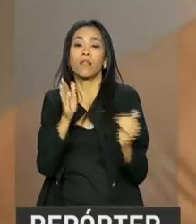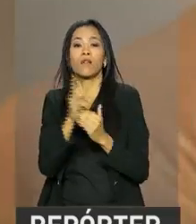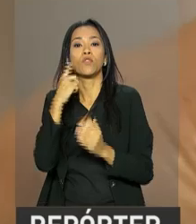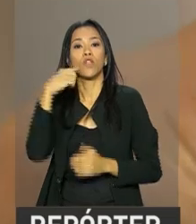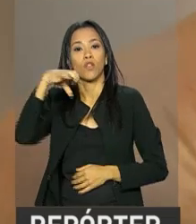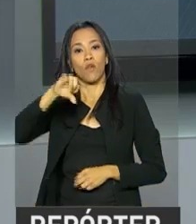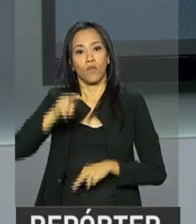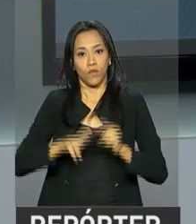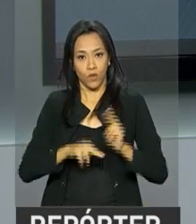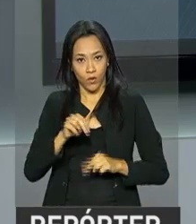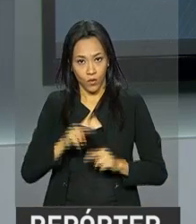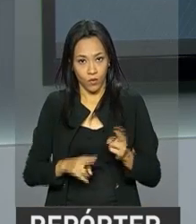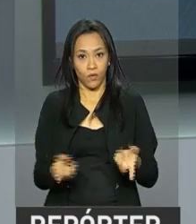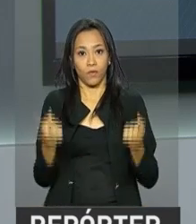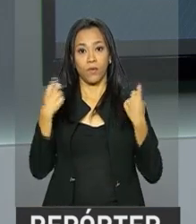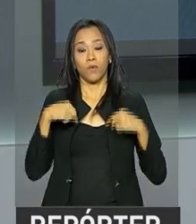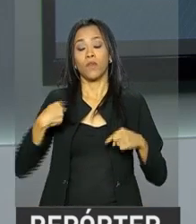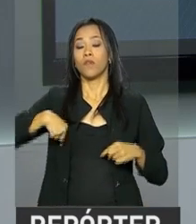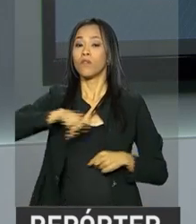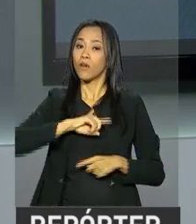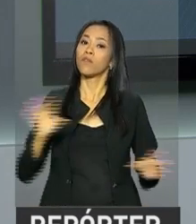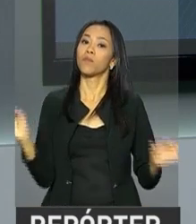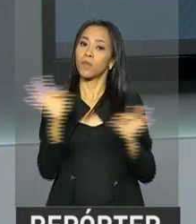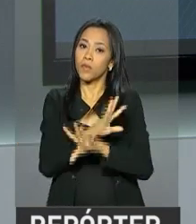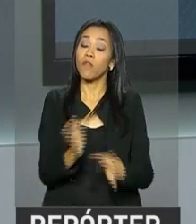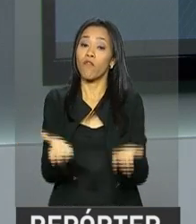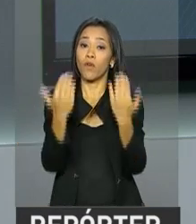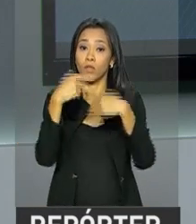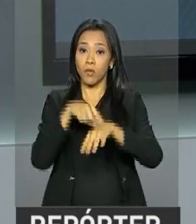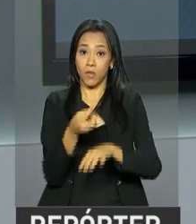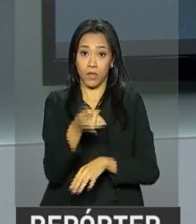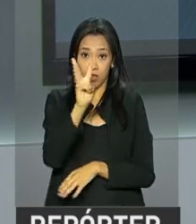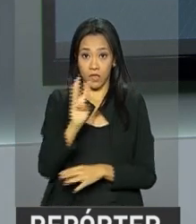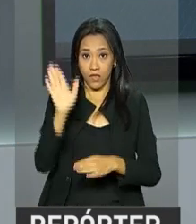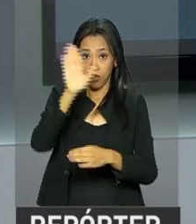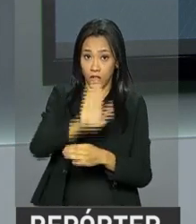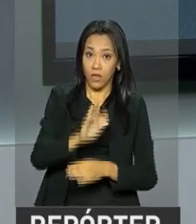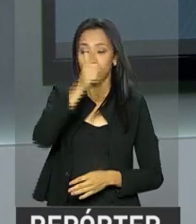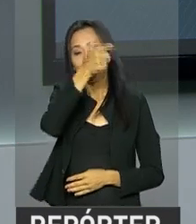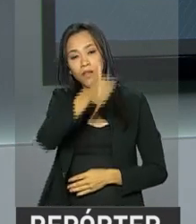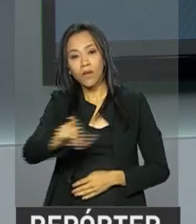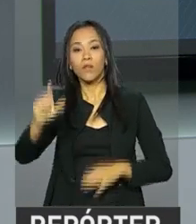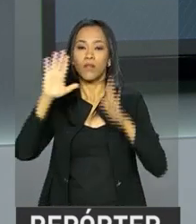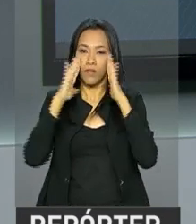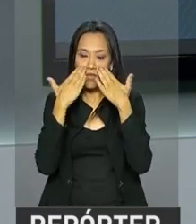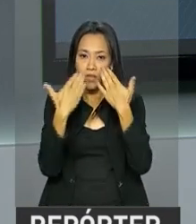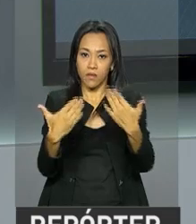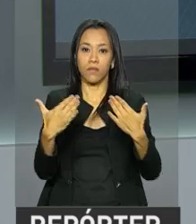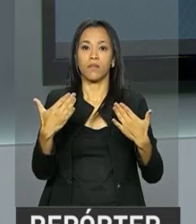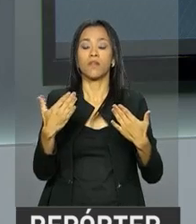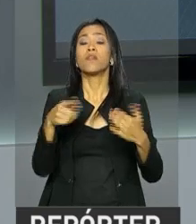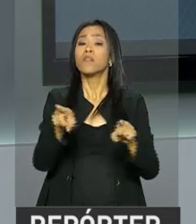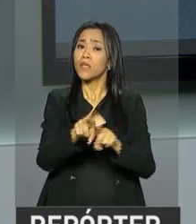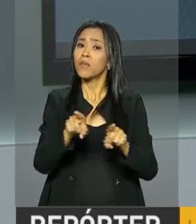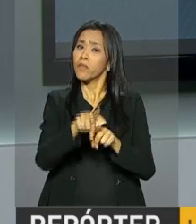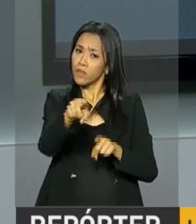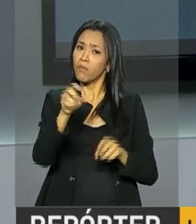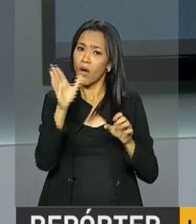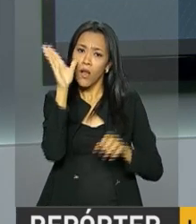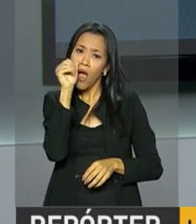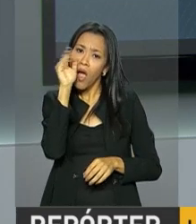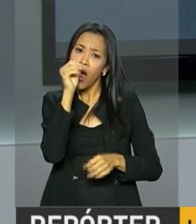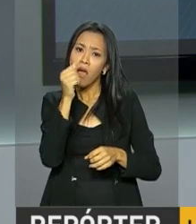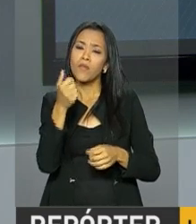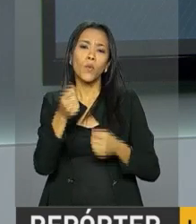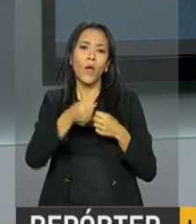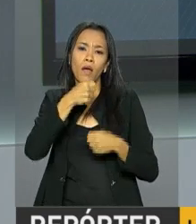junho e o repórter NBR fica por aqui Voltamos às 3 da tarde na nossa próxima edição você pode rever as nossas